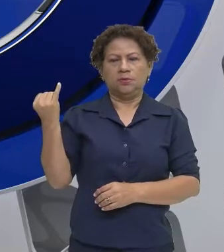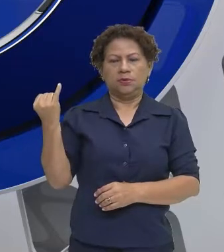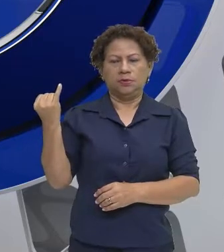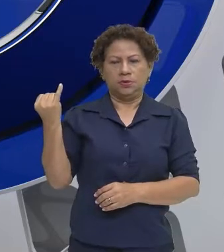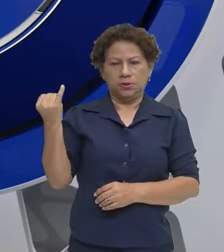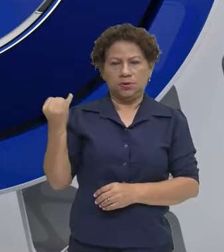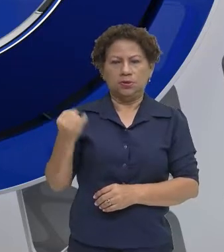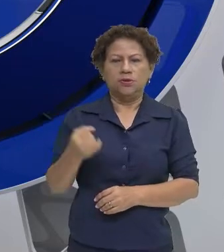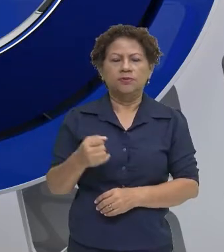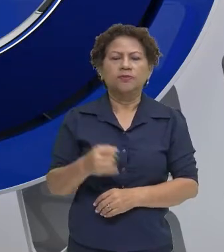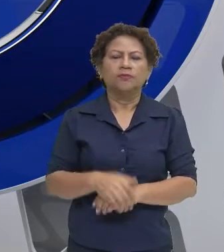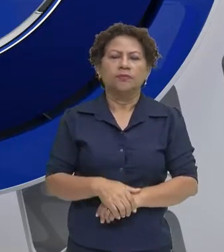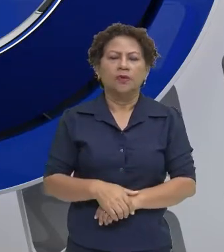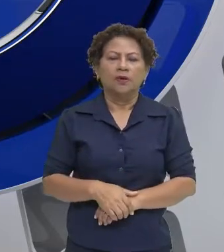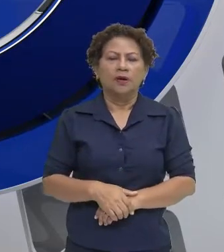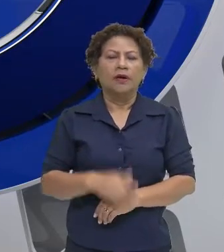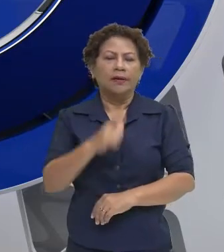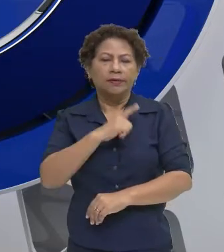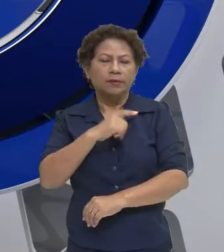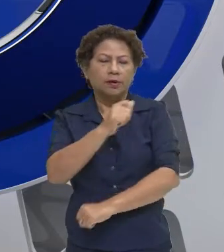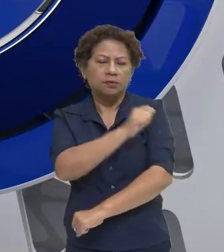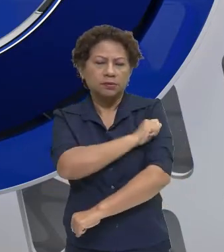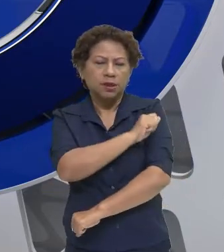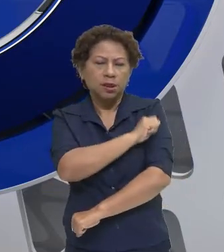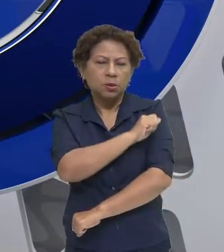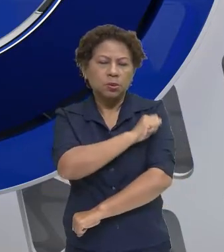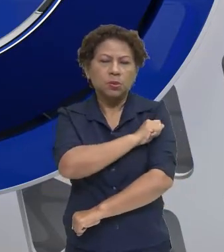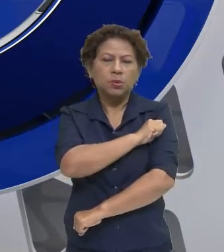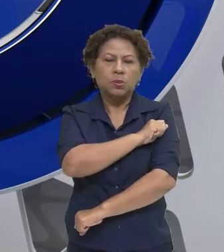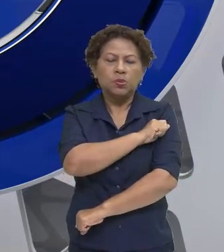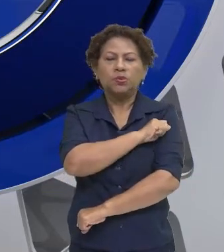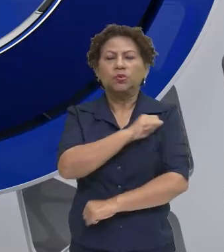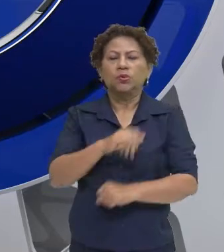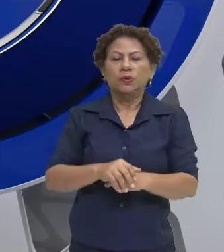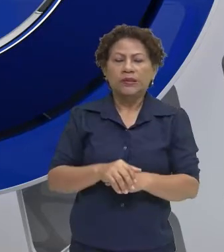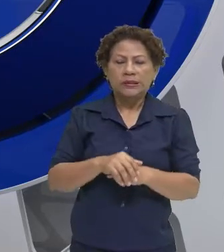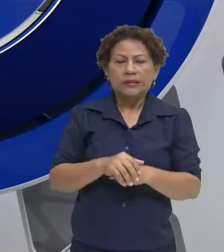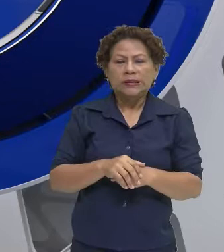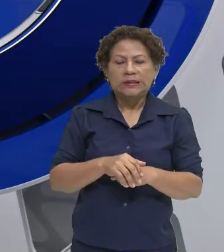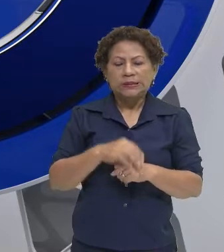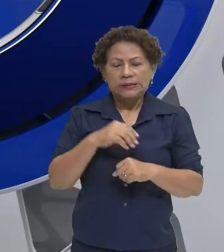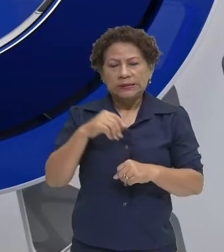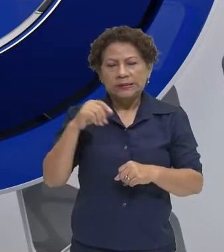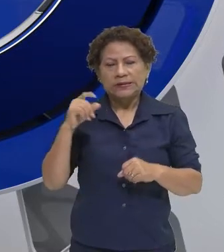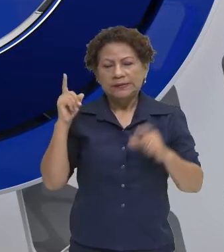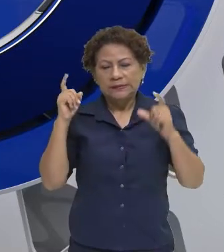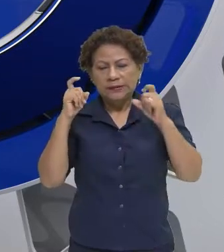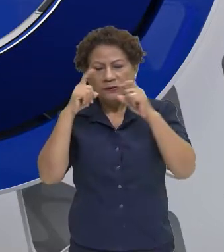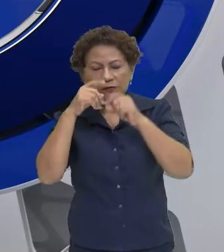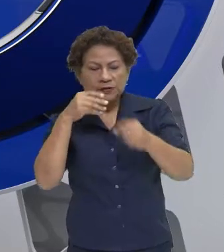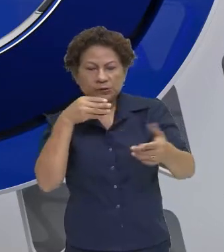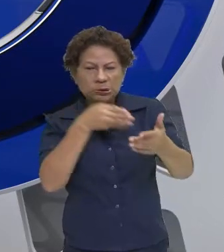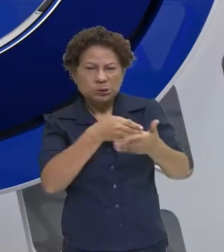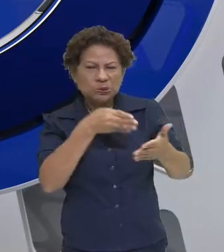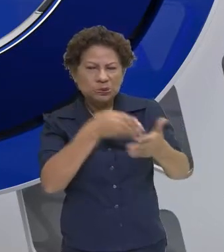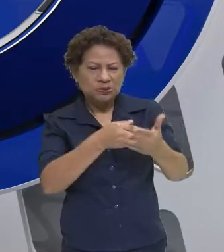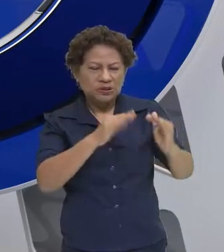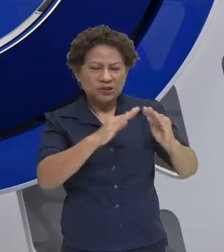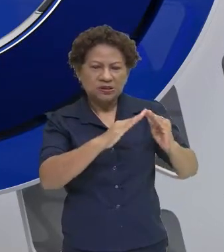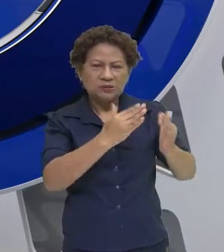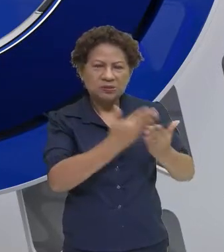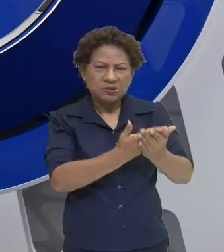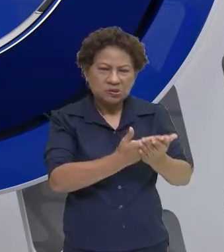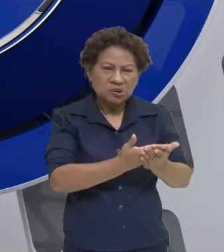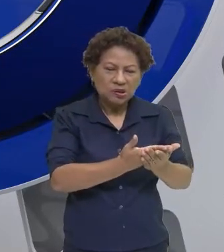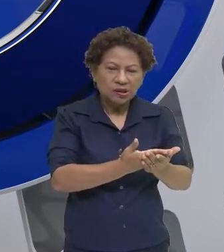aqueles alunos que por algum obstáculo, algum problema, não conseguiram assistir às aulas, também é o